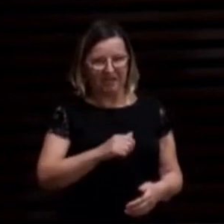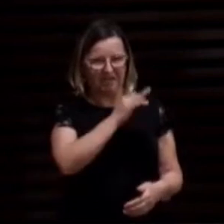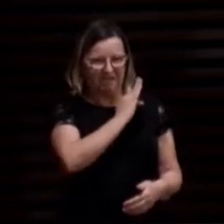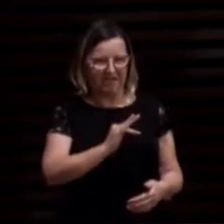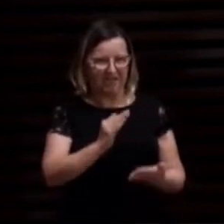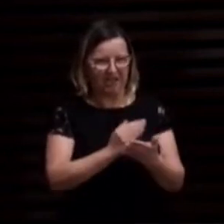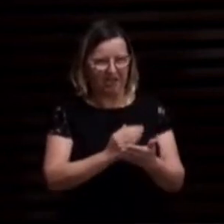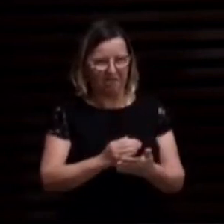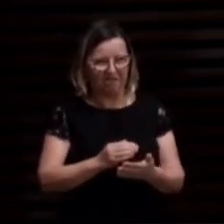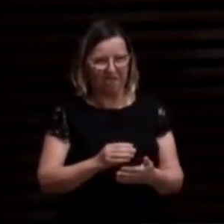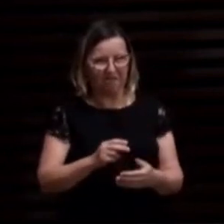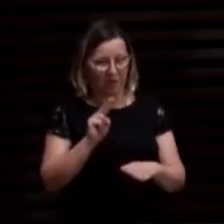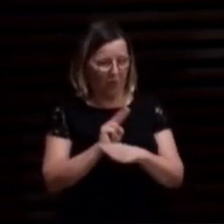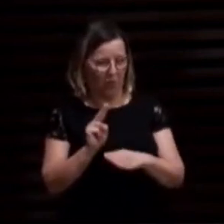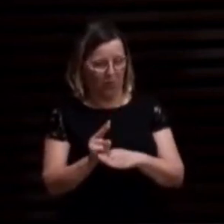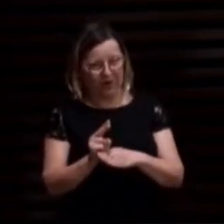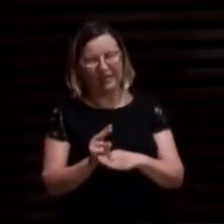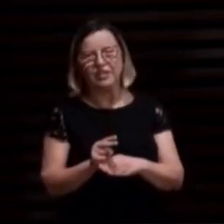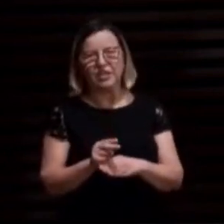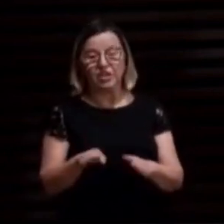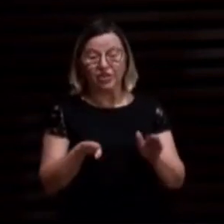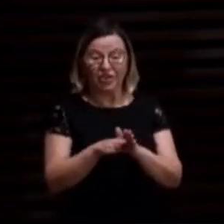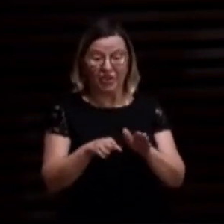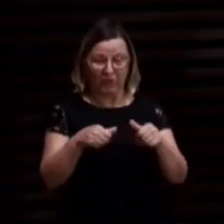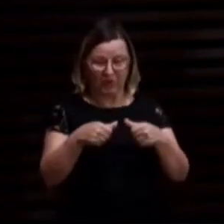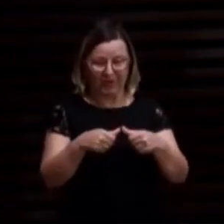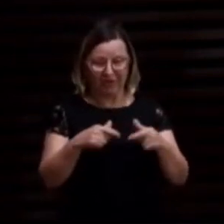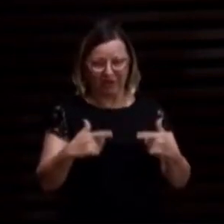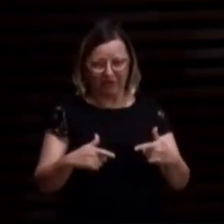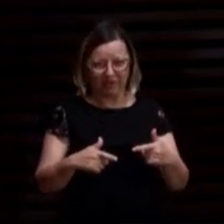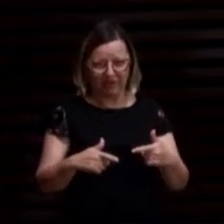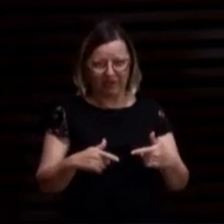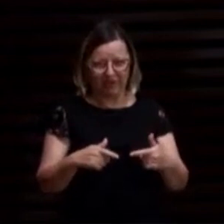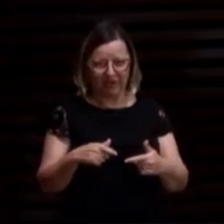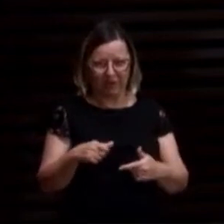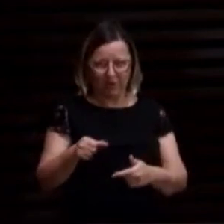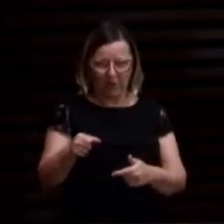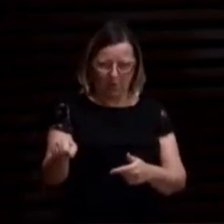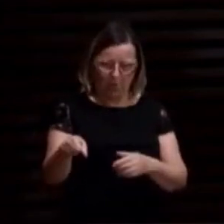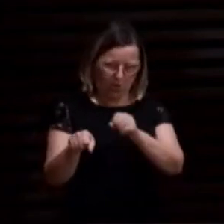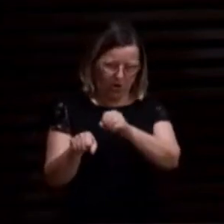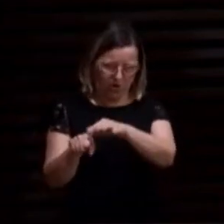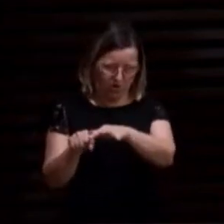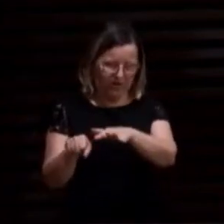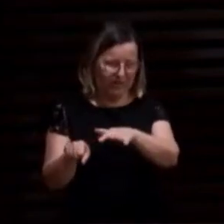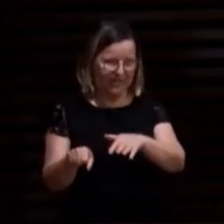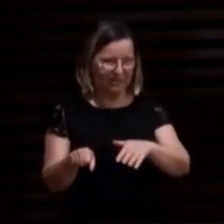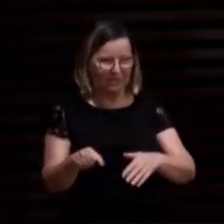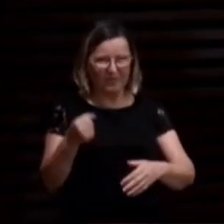guardas, chegou a este lugar com lanternas, tochas e armas.